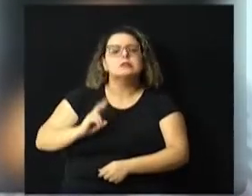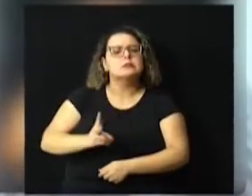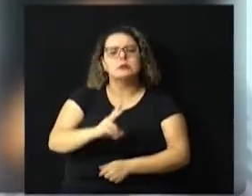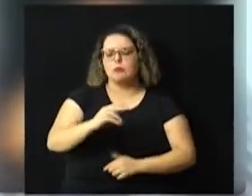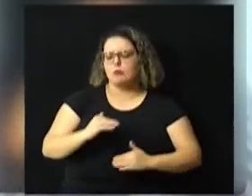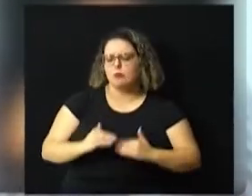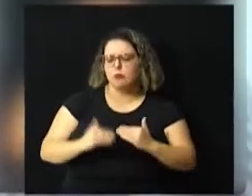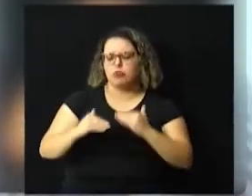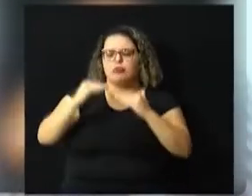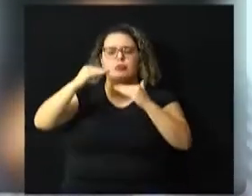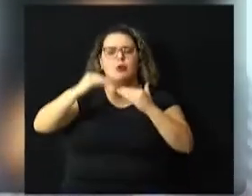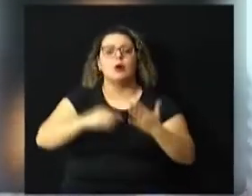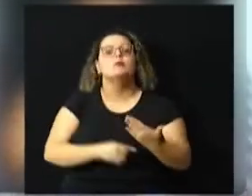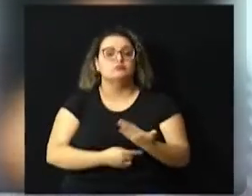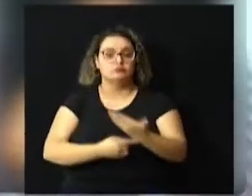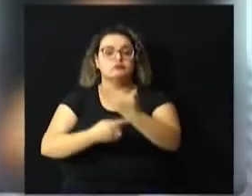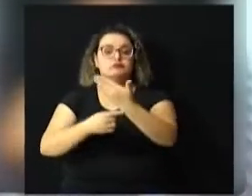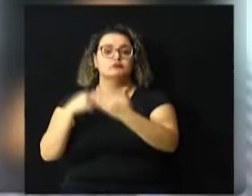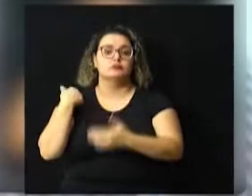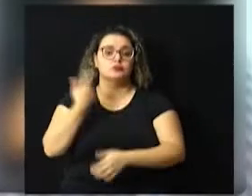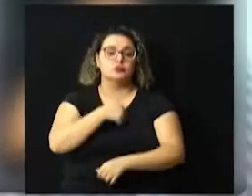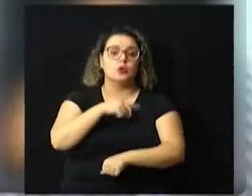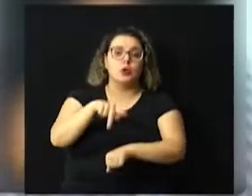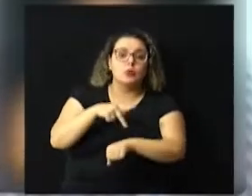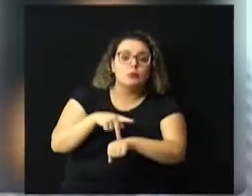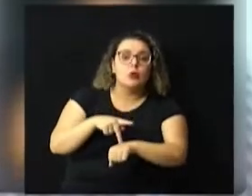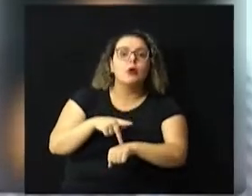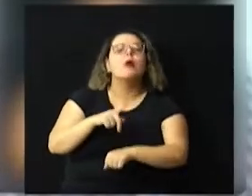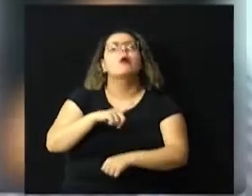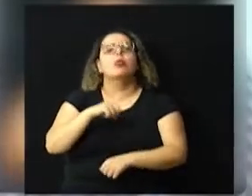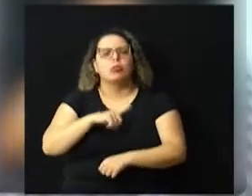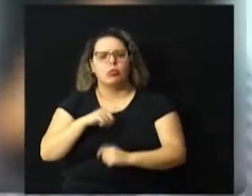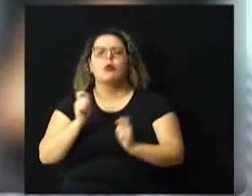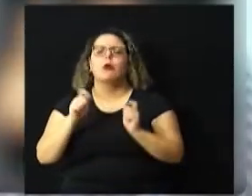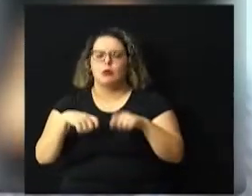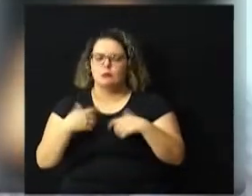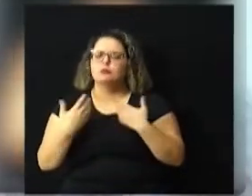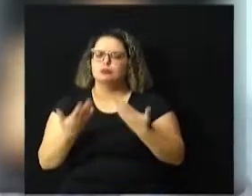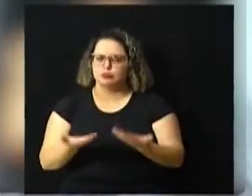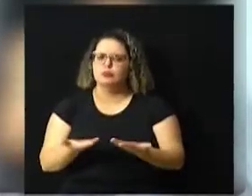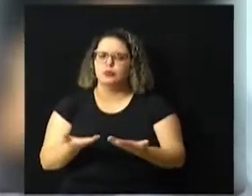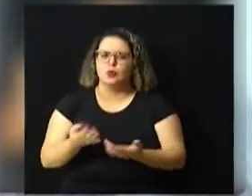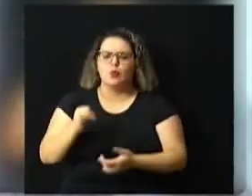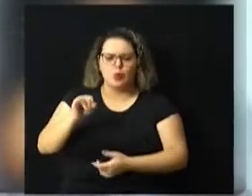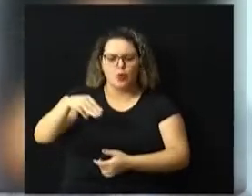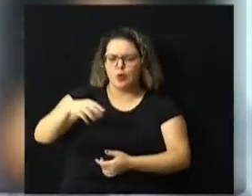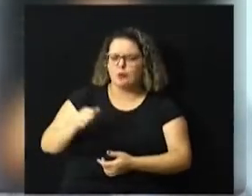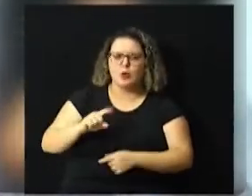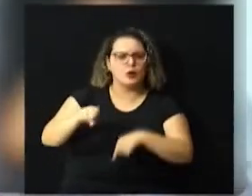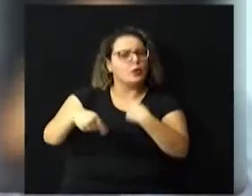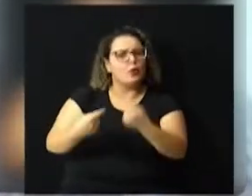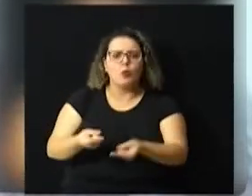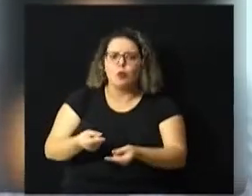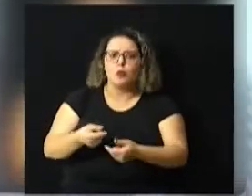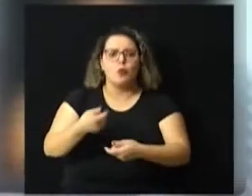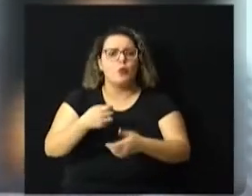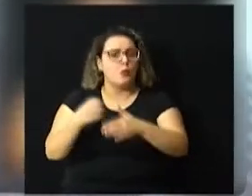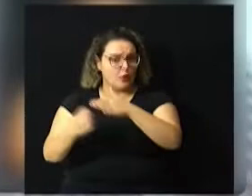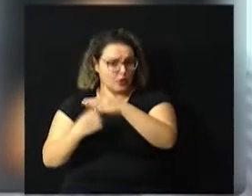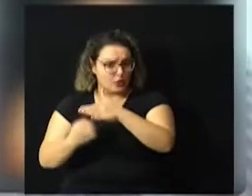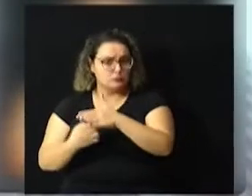vanguarda do desenvolvimento tecnológico para o nosso país. Nós temos condições, através da IMA ou através de